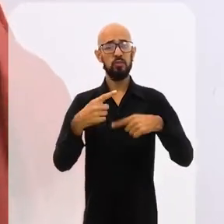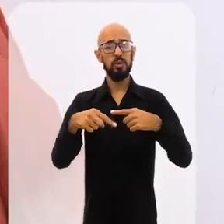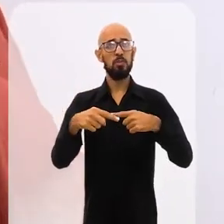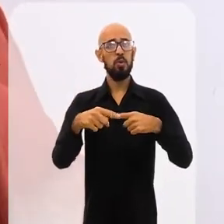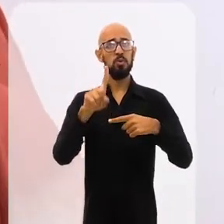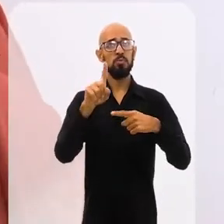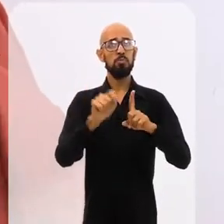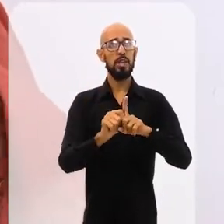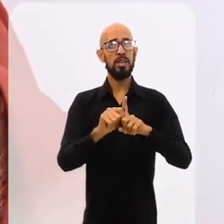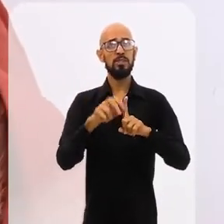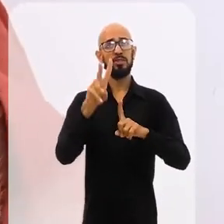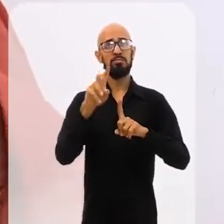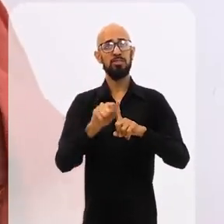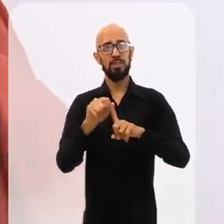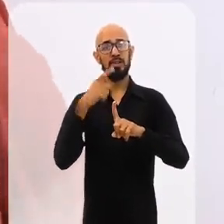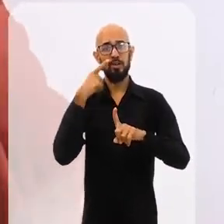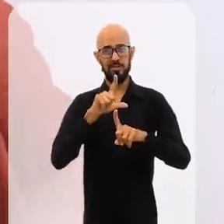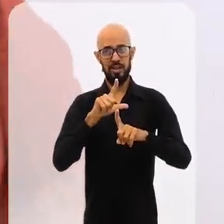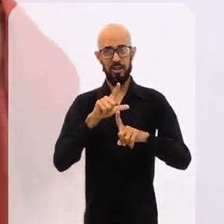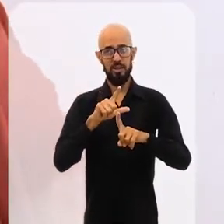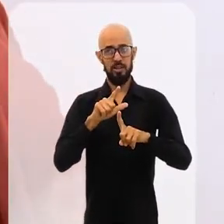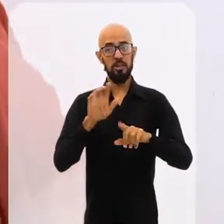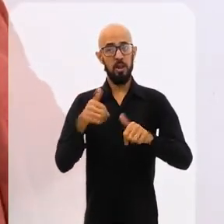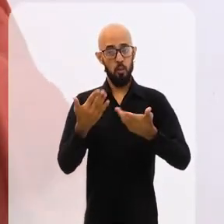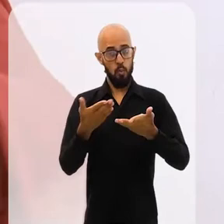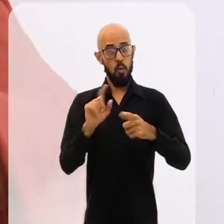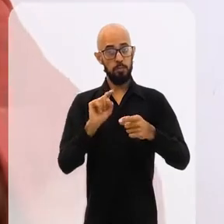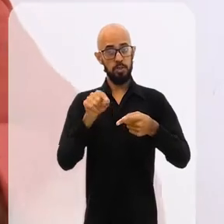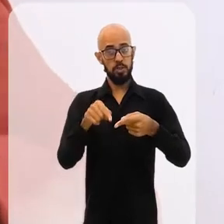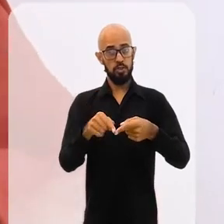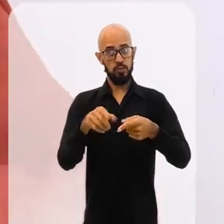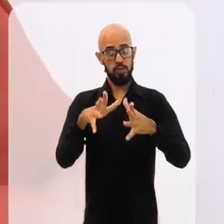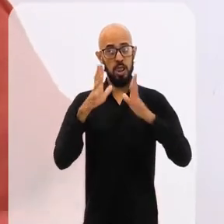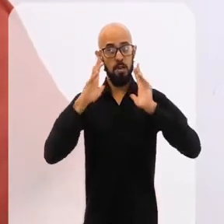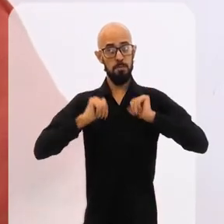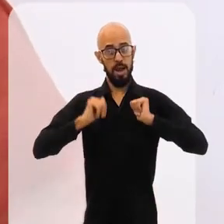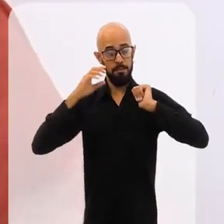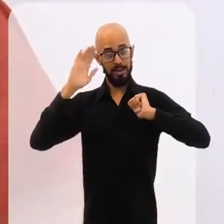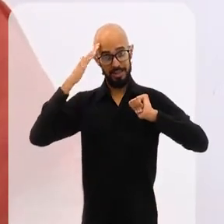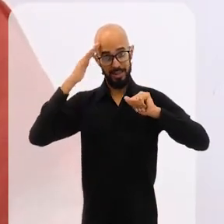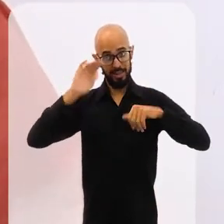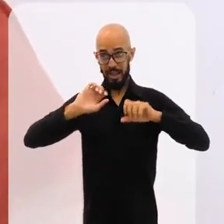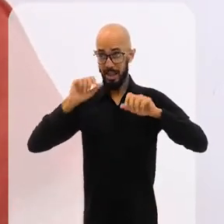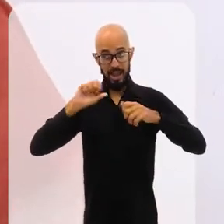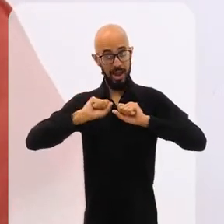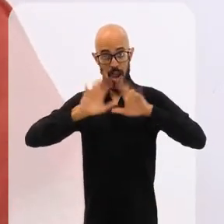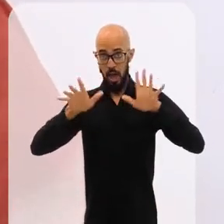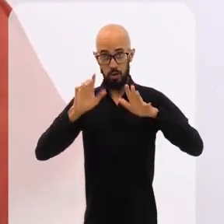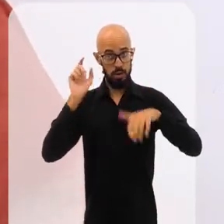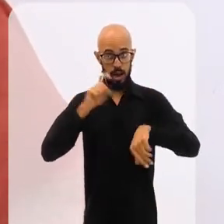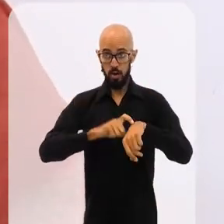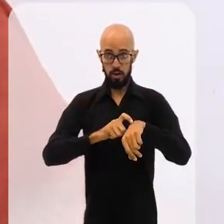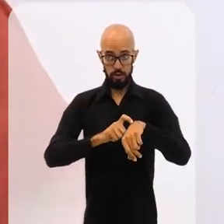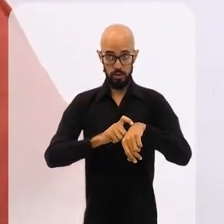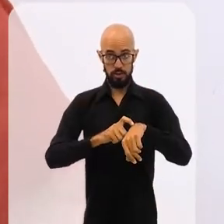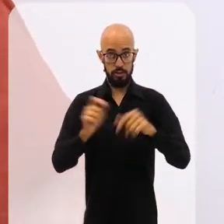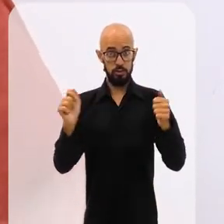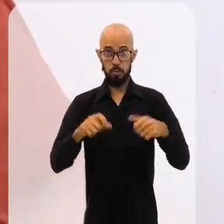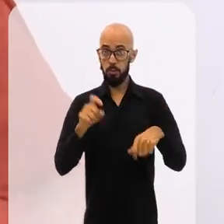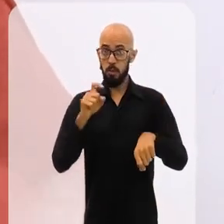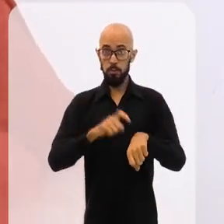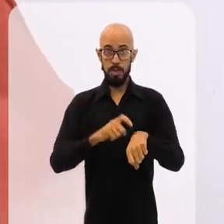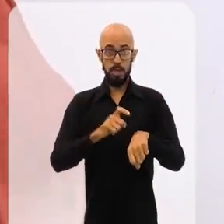agora que eu compreendi. O objetivo de limpar e purificar é que você tenha uma compreensão imediata. Você entra em contato com uma situação